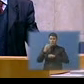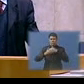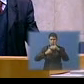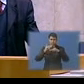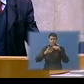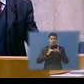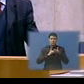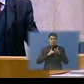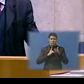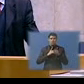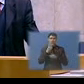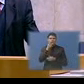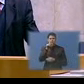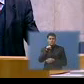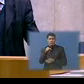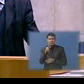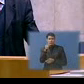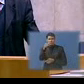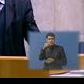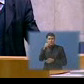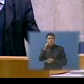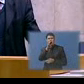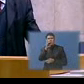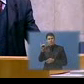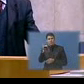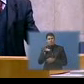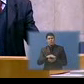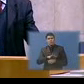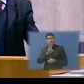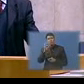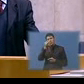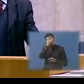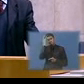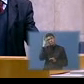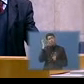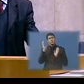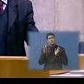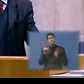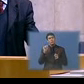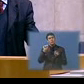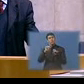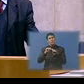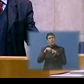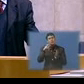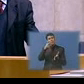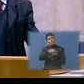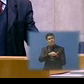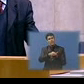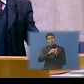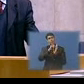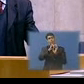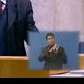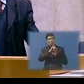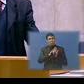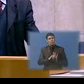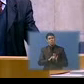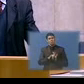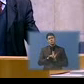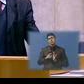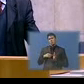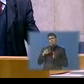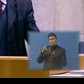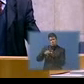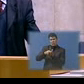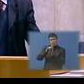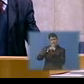,7 bi. Ou seja, a população paga os impostos e paga os impostos para que eles se